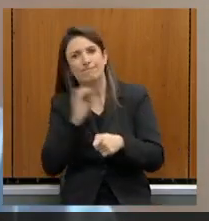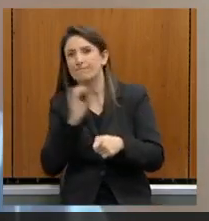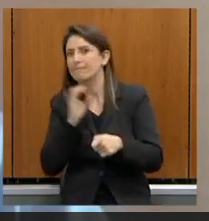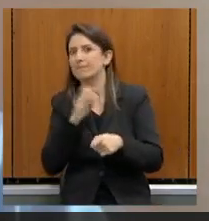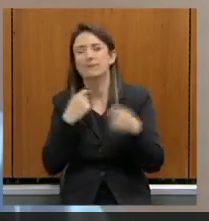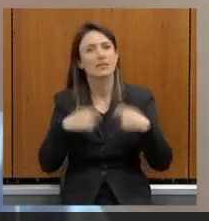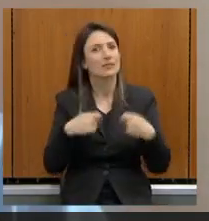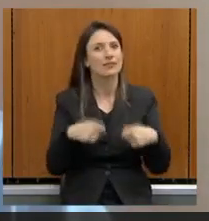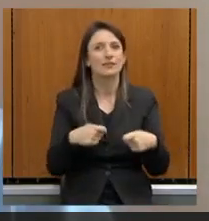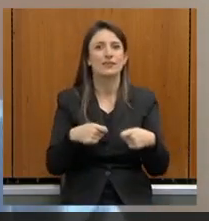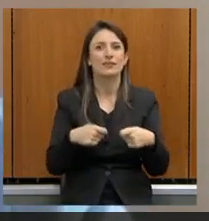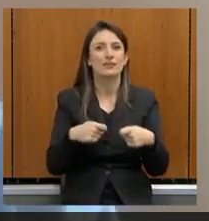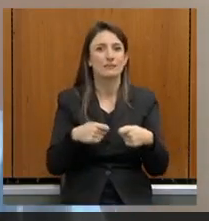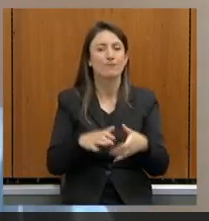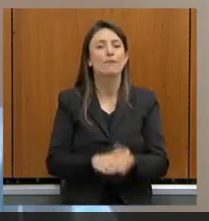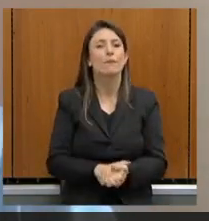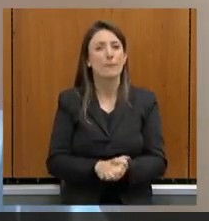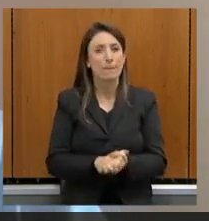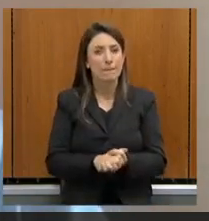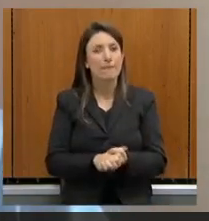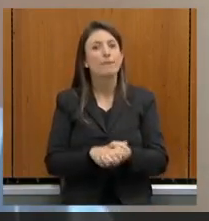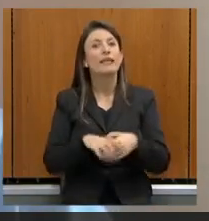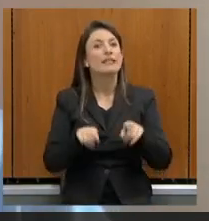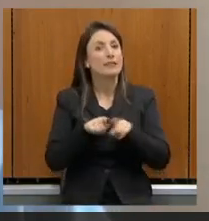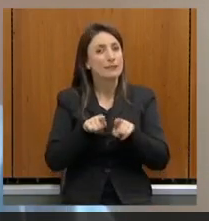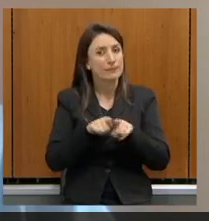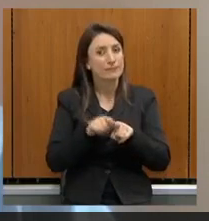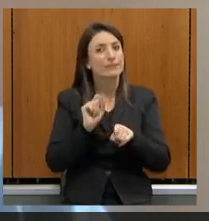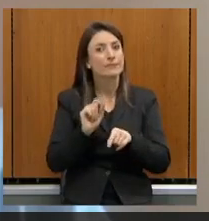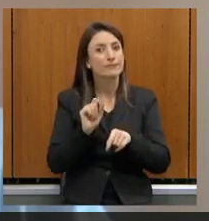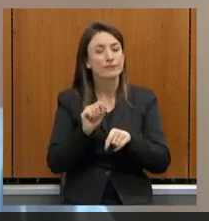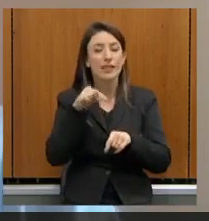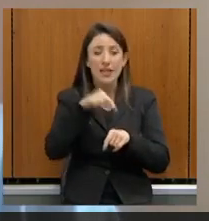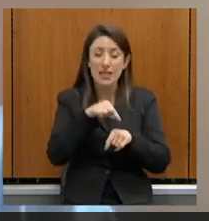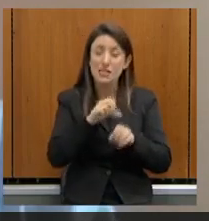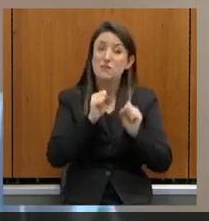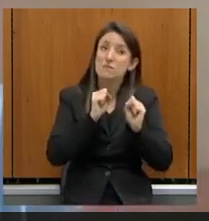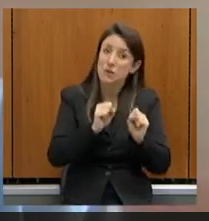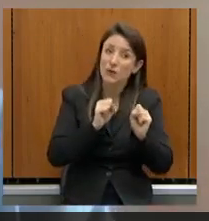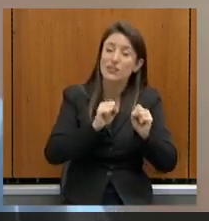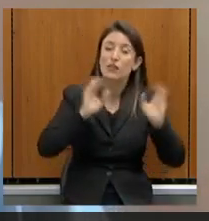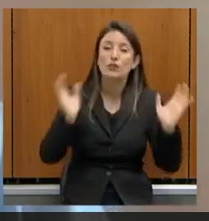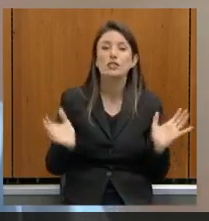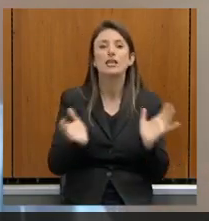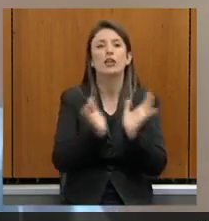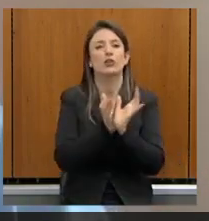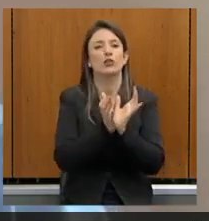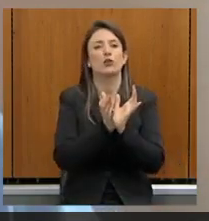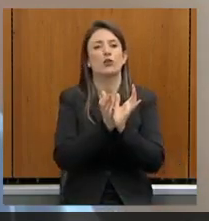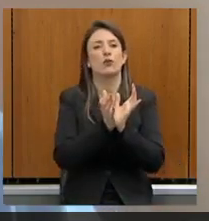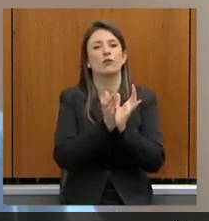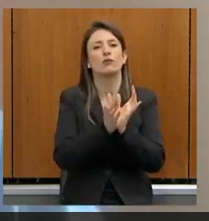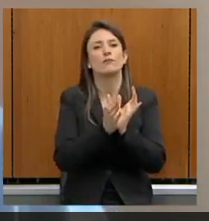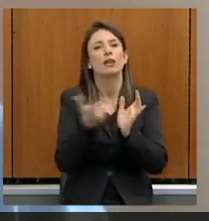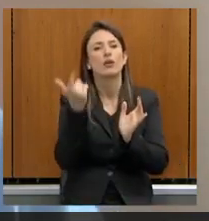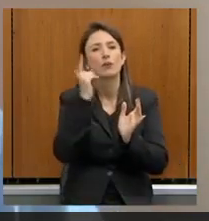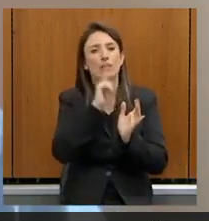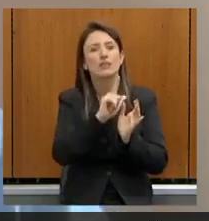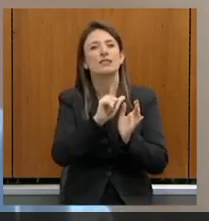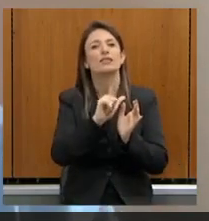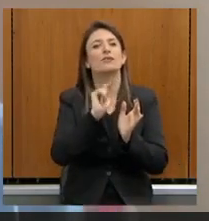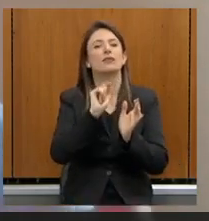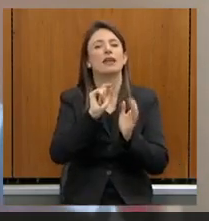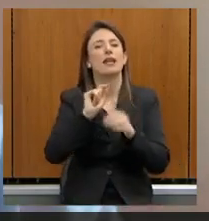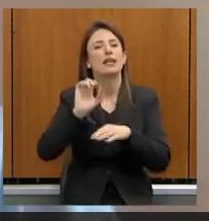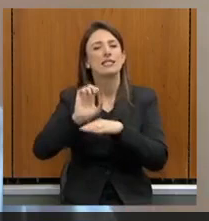digo mais que este poderá ser o setor da garantia do Estado, do ponto de